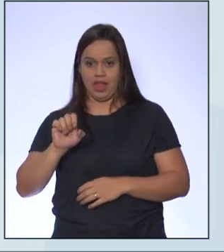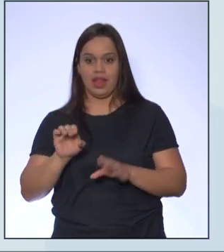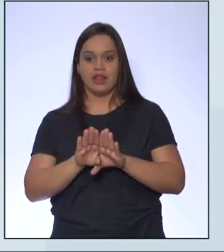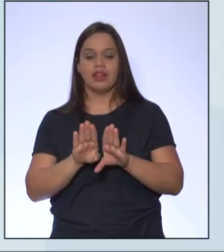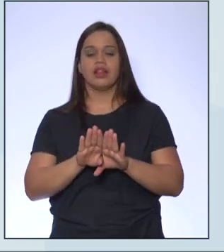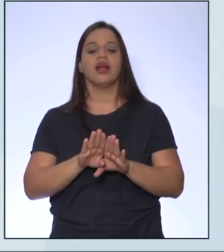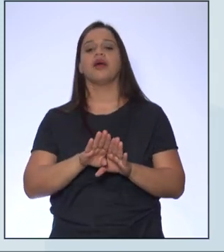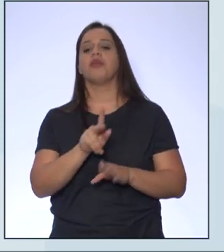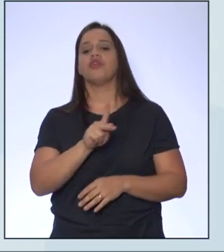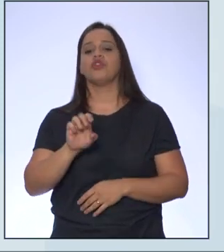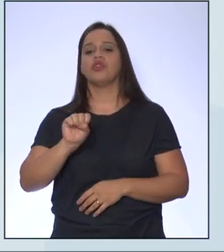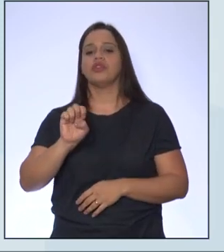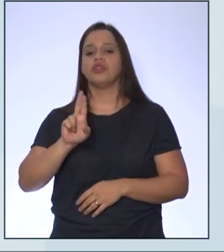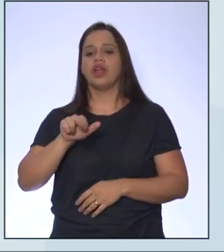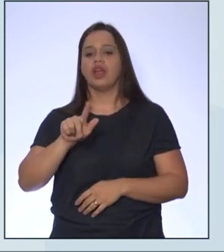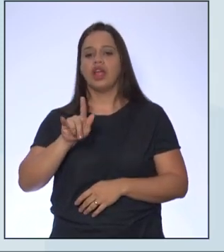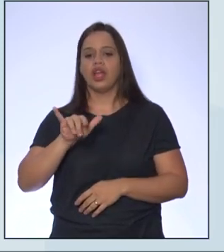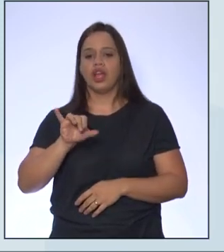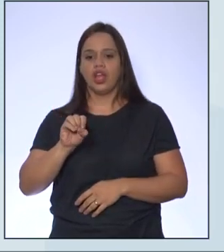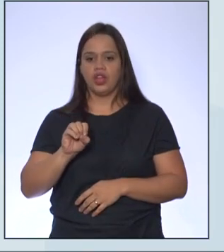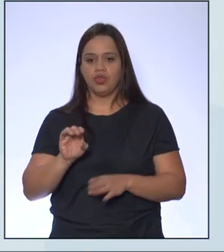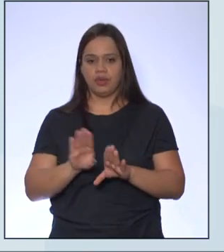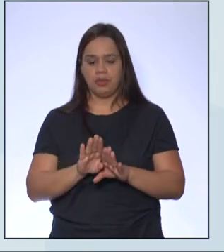Sérgio Damiati.